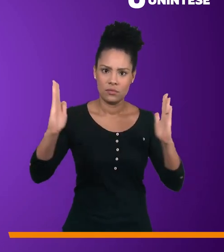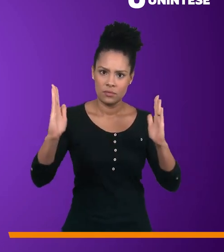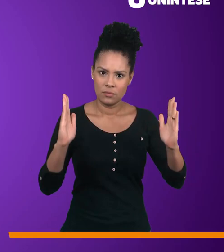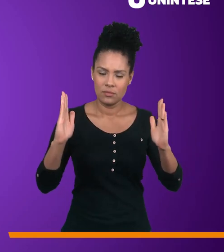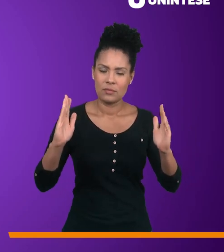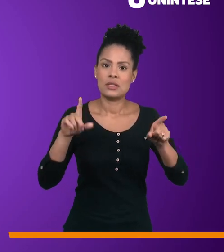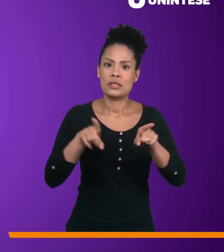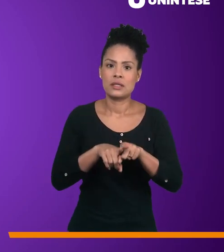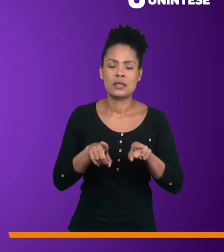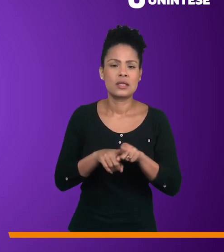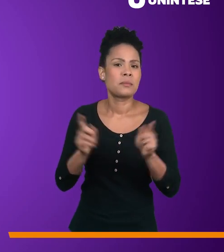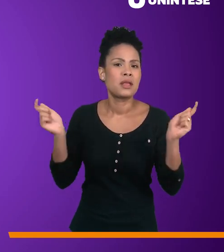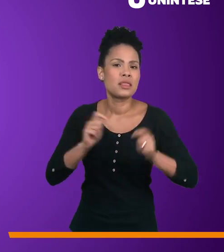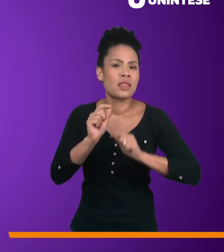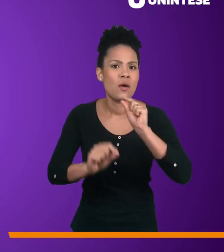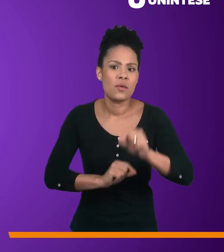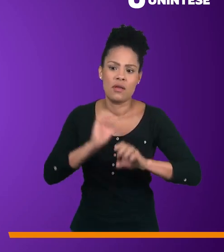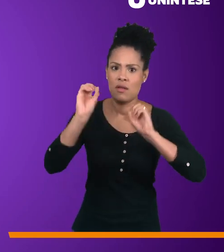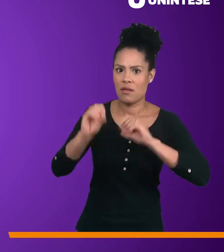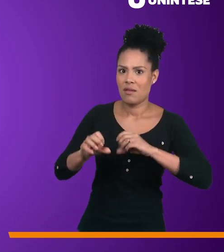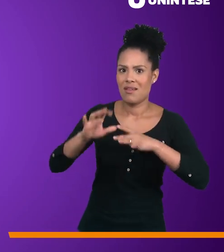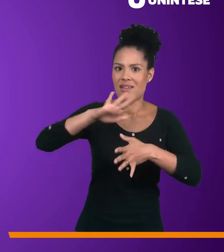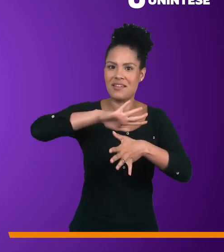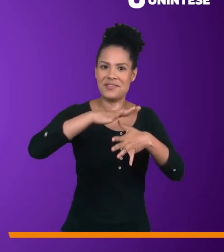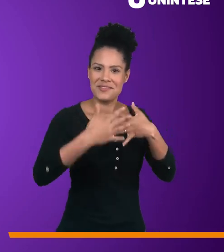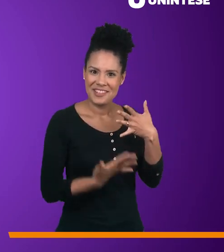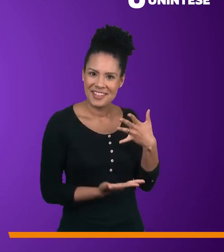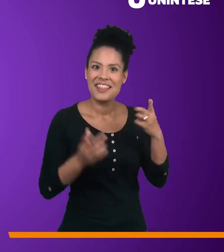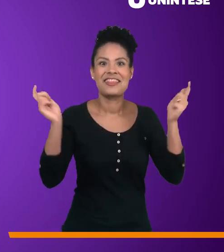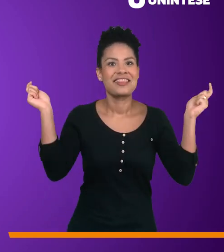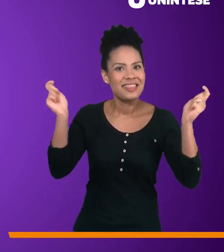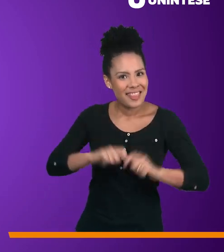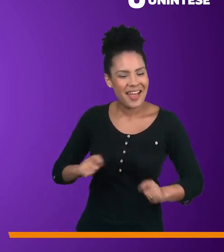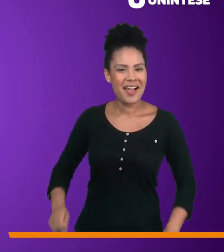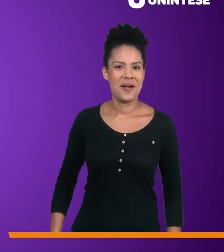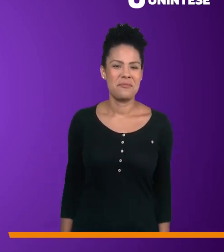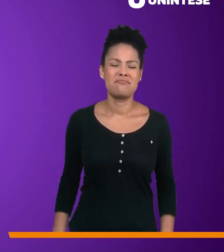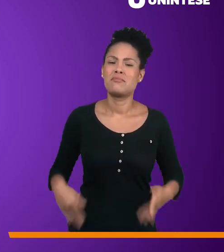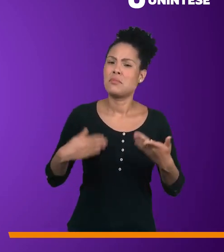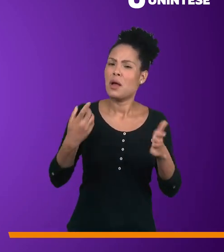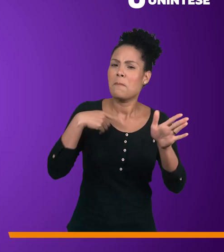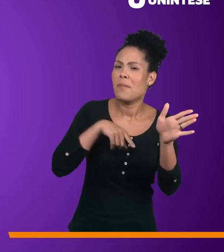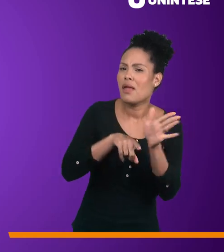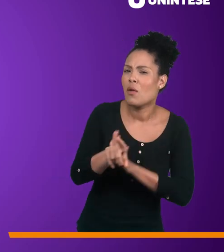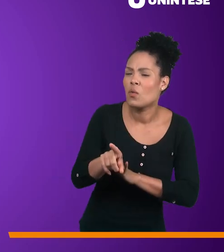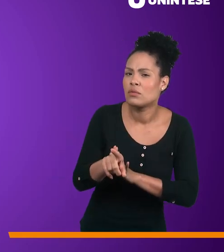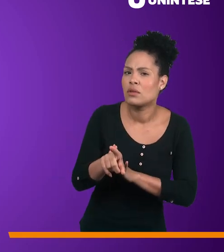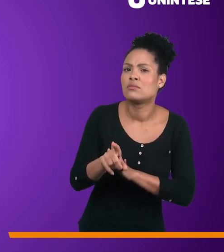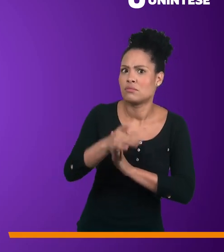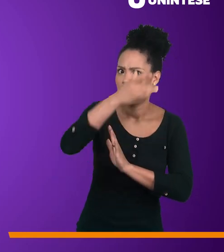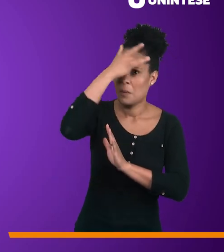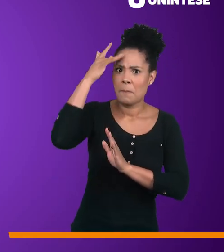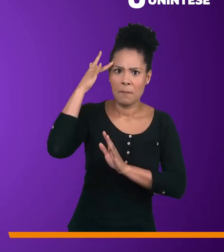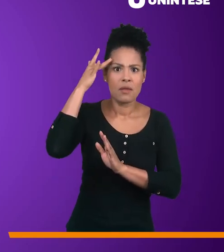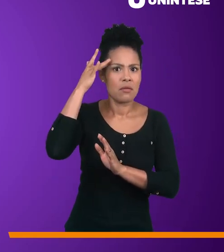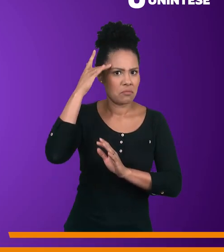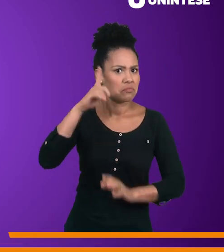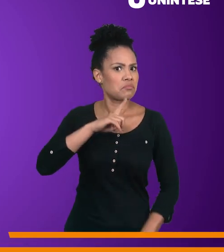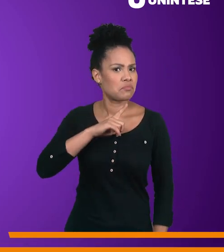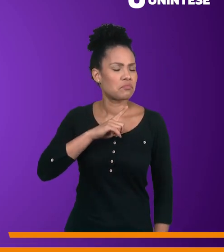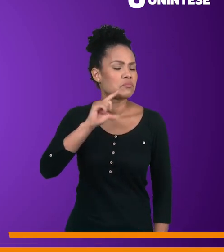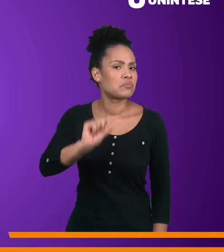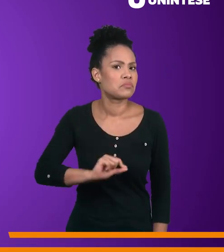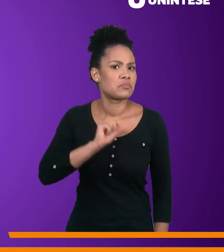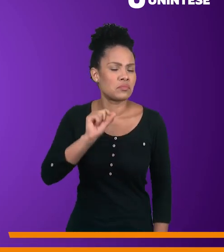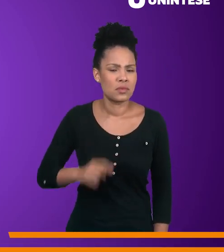profissional a também trabalhar na docência da língua brasileira de sinais. Mas daí vem a pergunta que muita gente faz para nós.